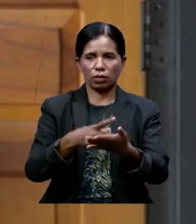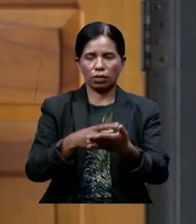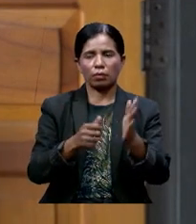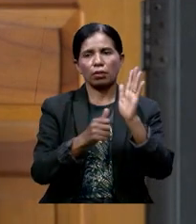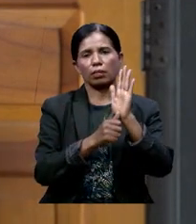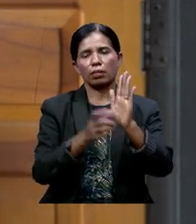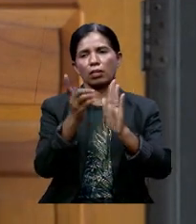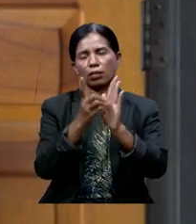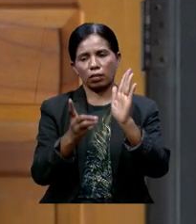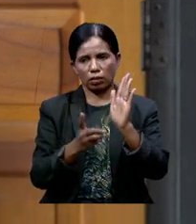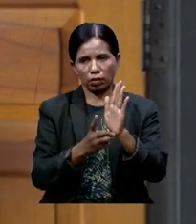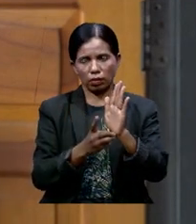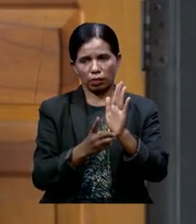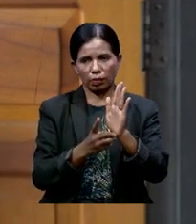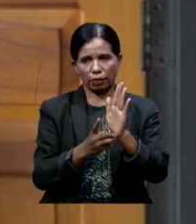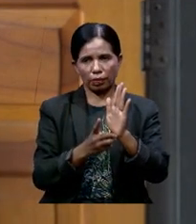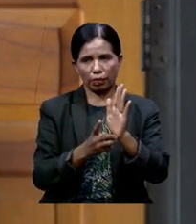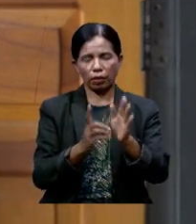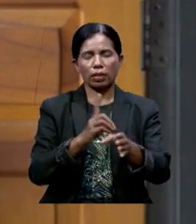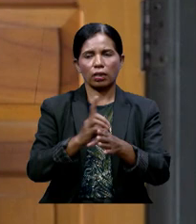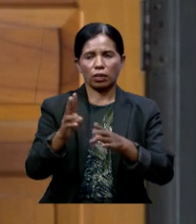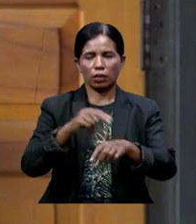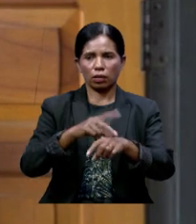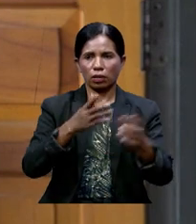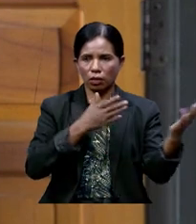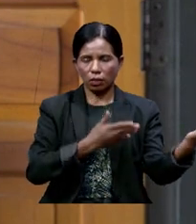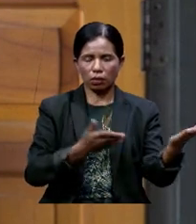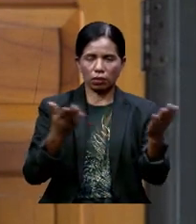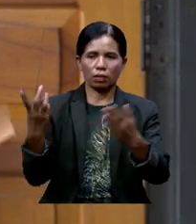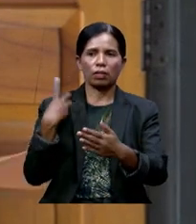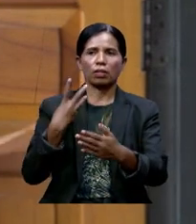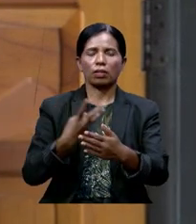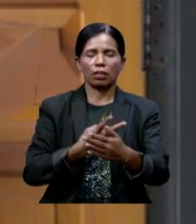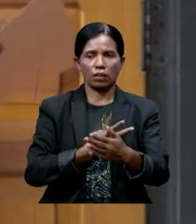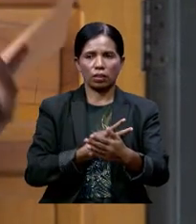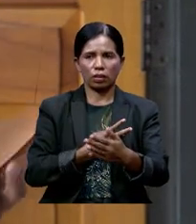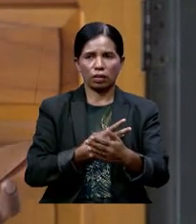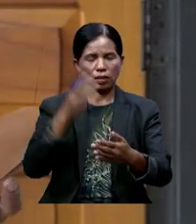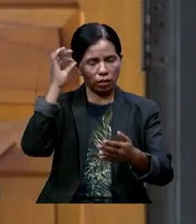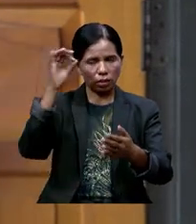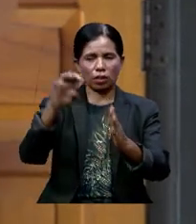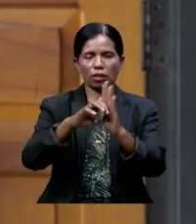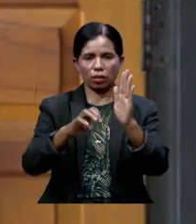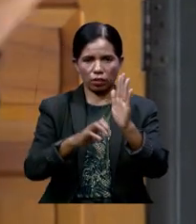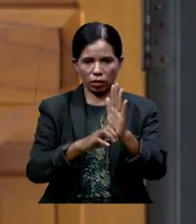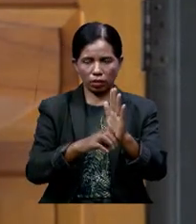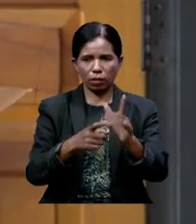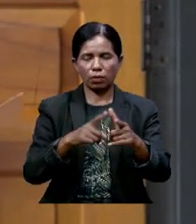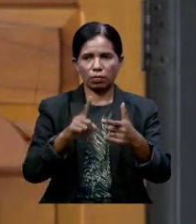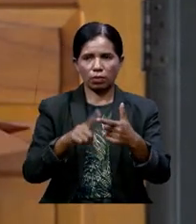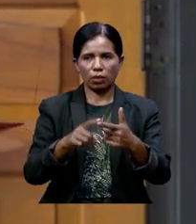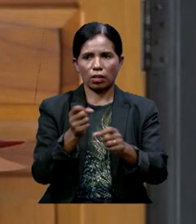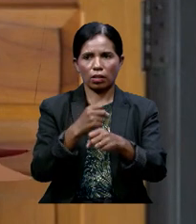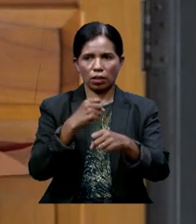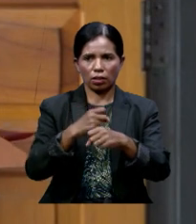dados, na diretor nacional do aqueles bato aí tenham e tenham aí secretário de Estado, onde halo